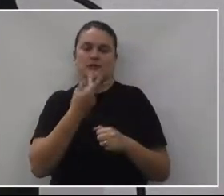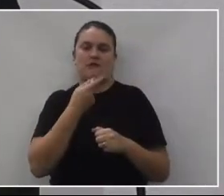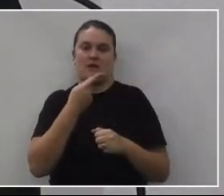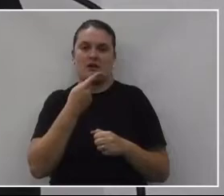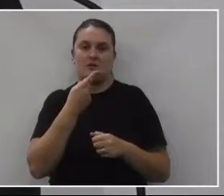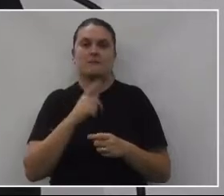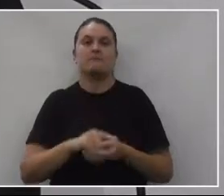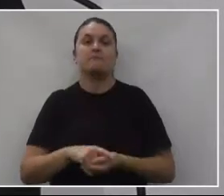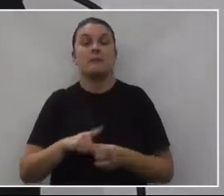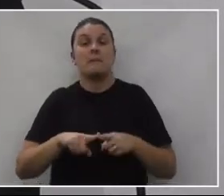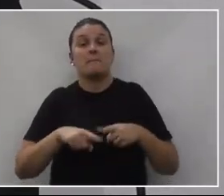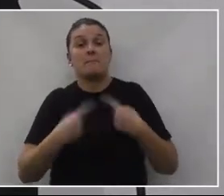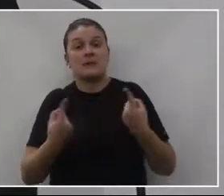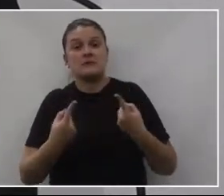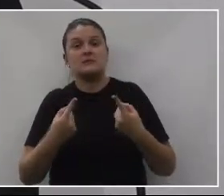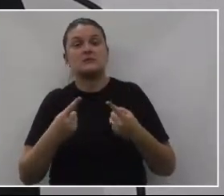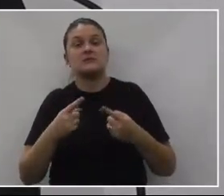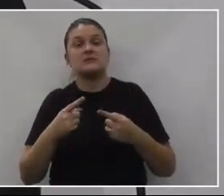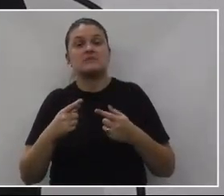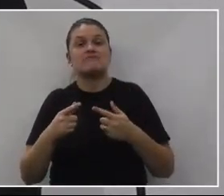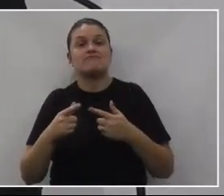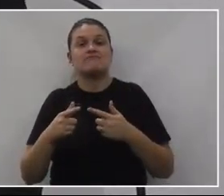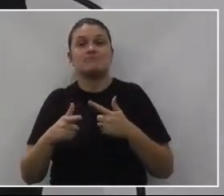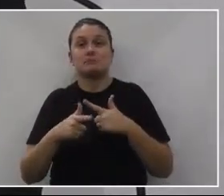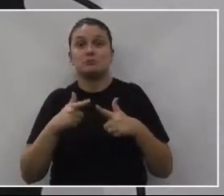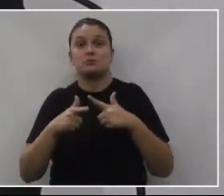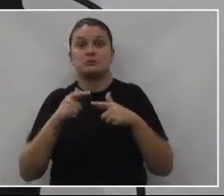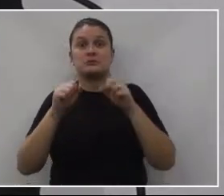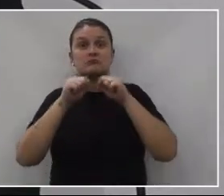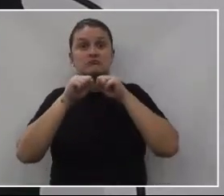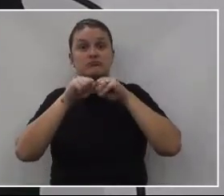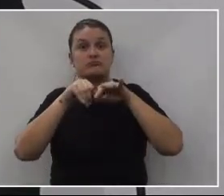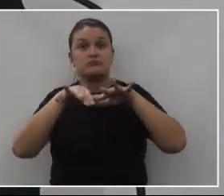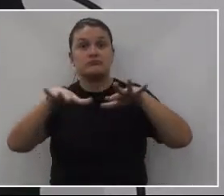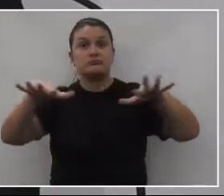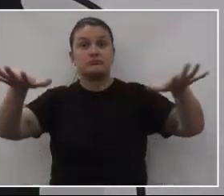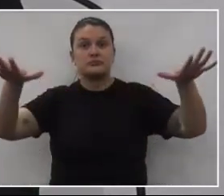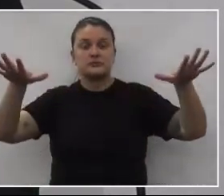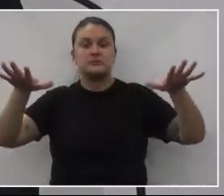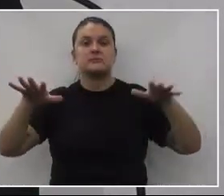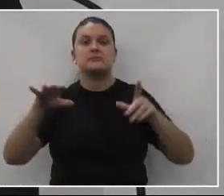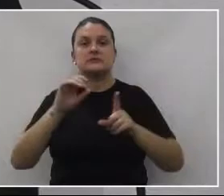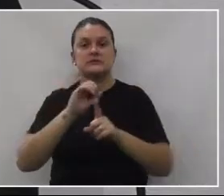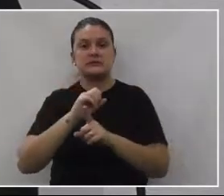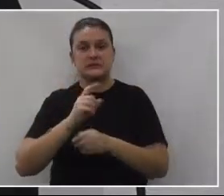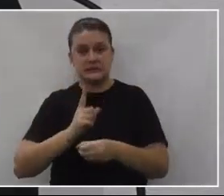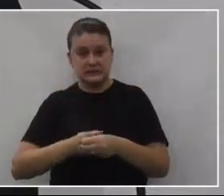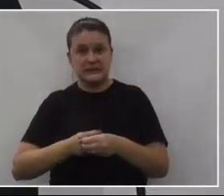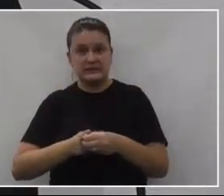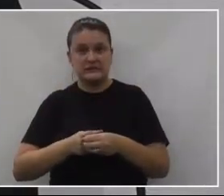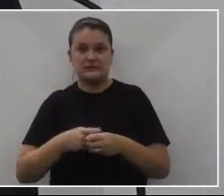faria, mas atendi um desses casos de enorme repercussão na cidade,